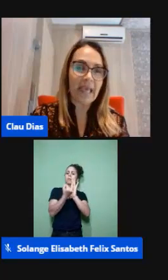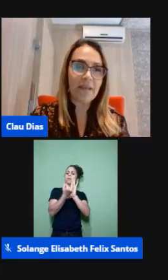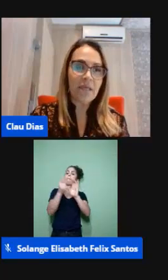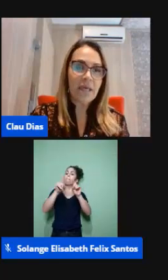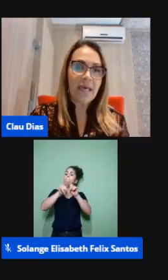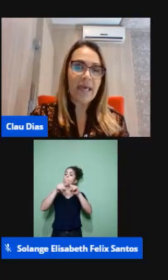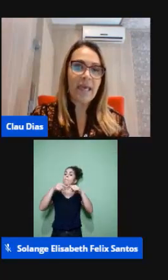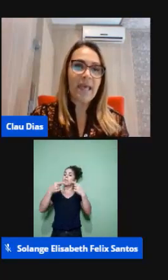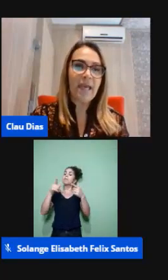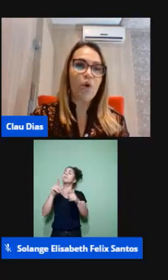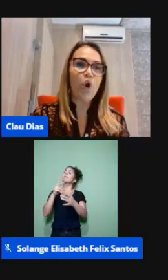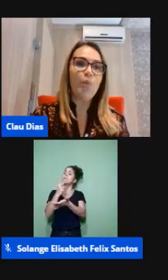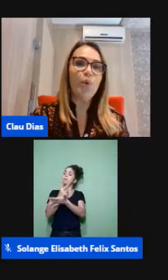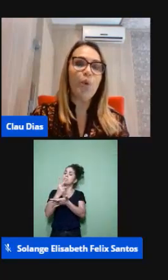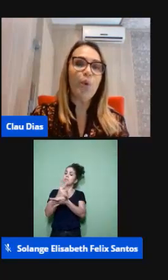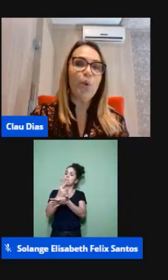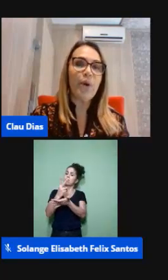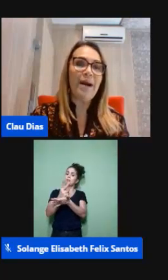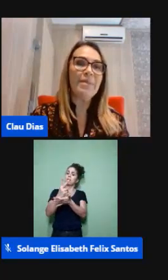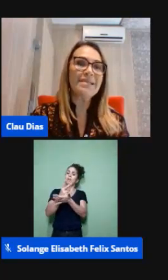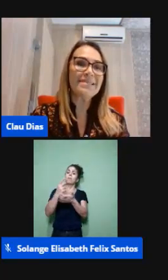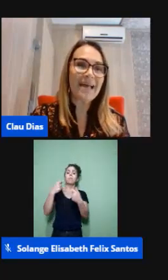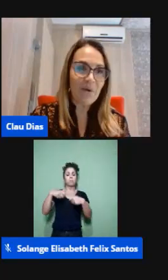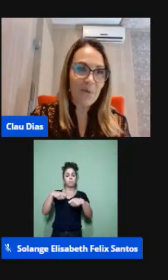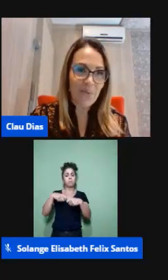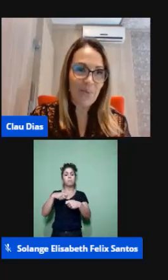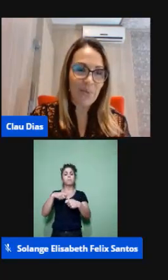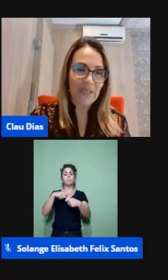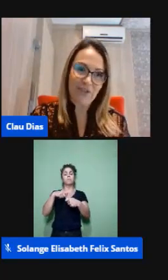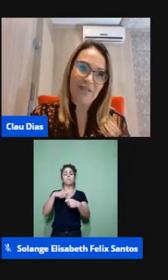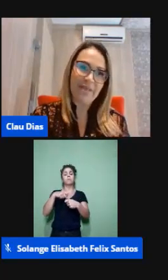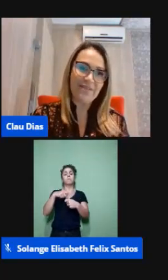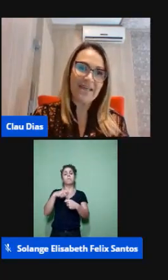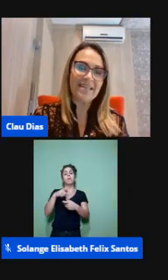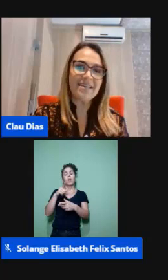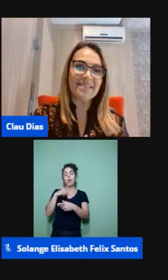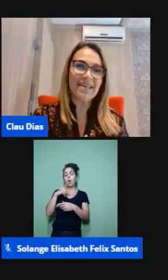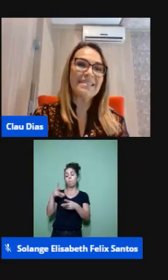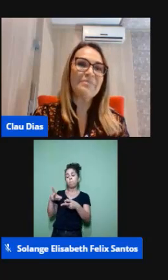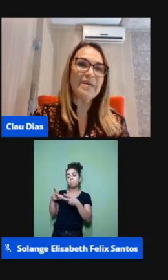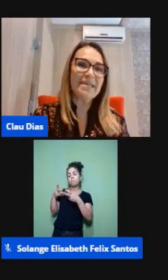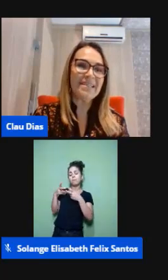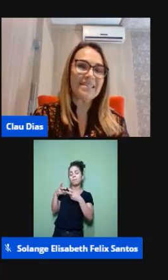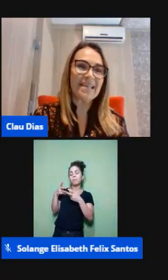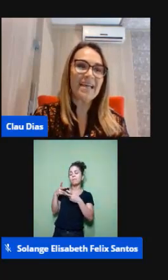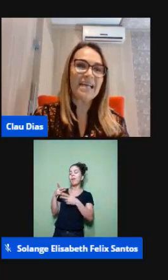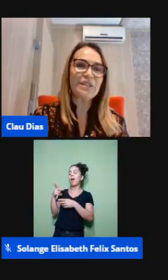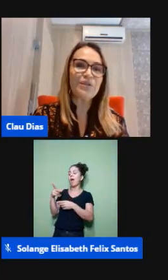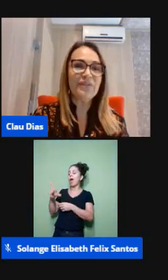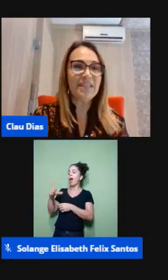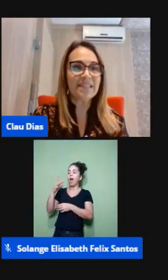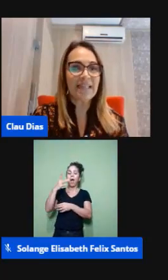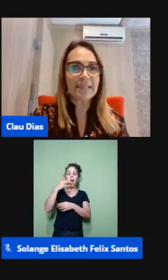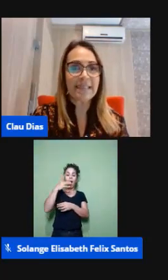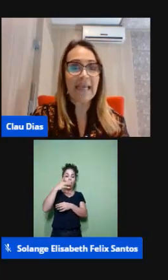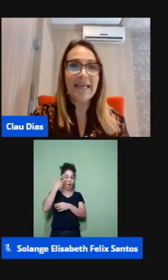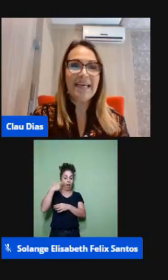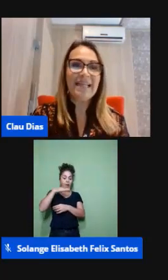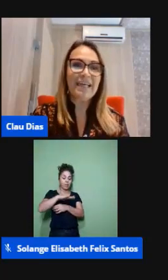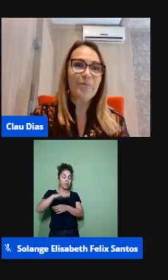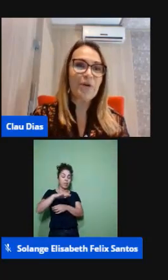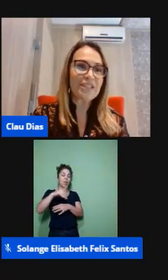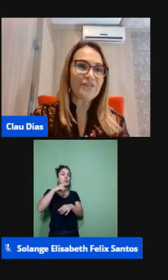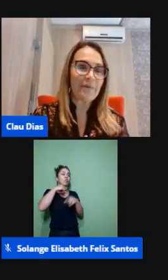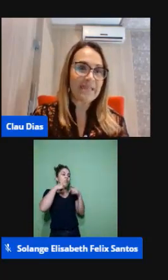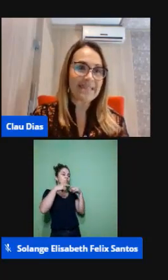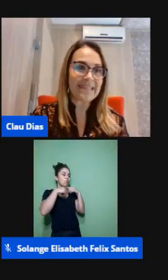sempre tem como abraçar o questionamento da criança, as demandas, né? As dúvidas que elas têm.